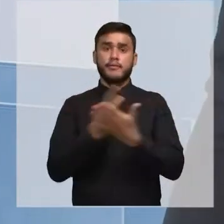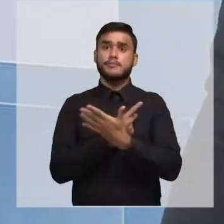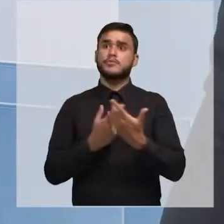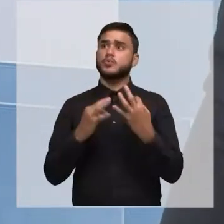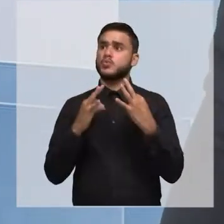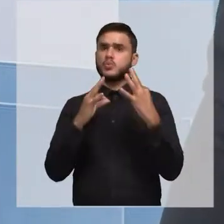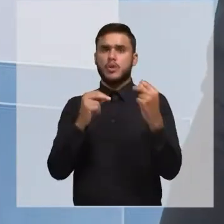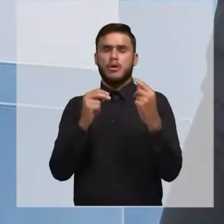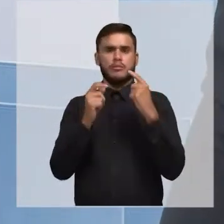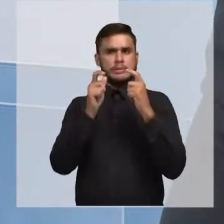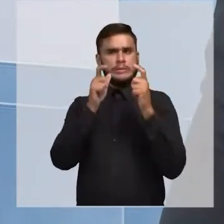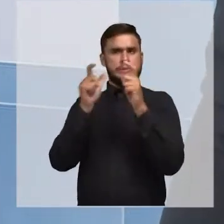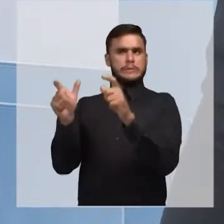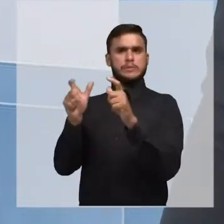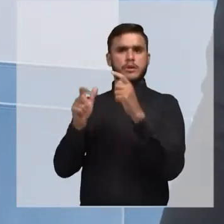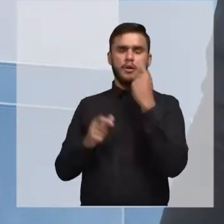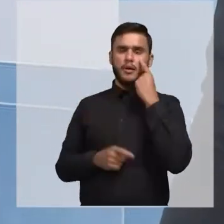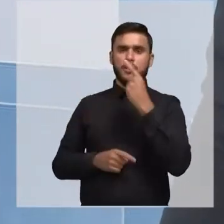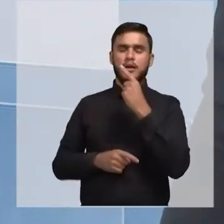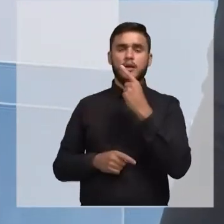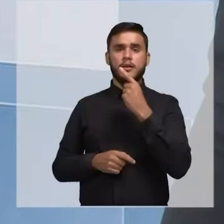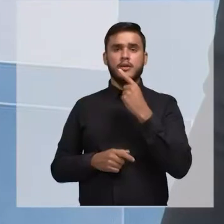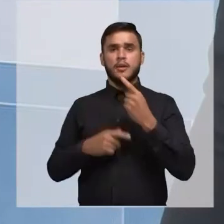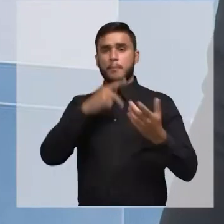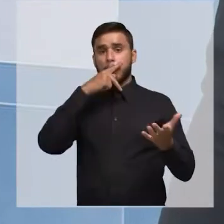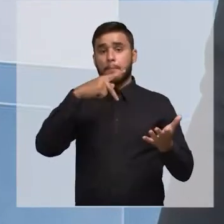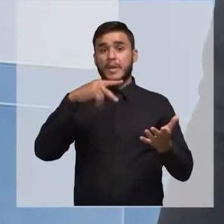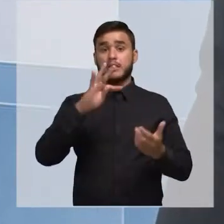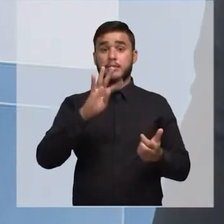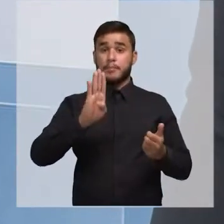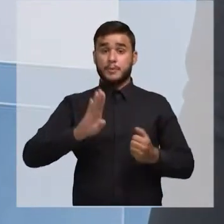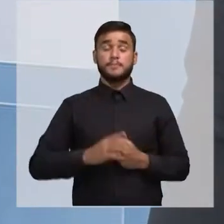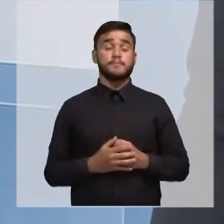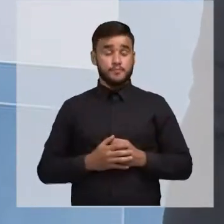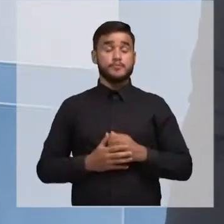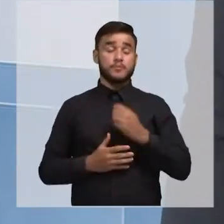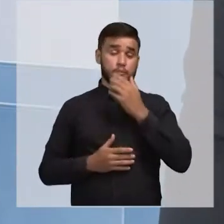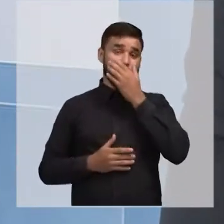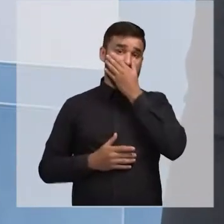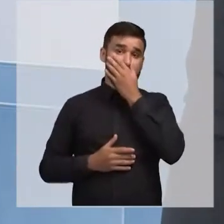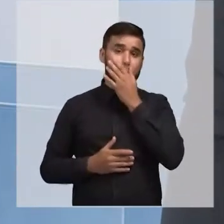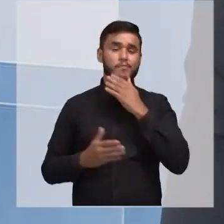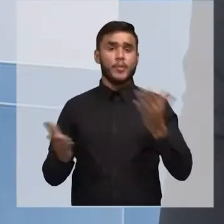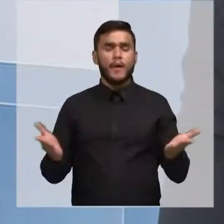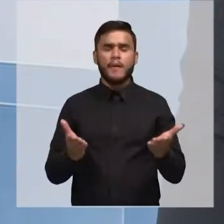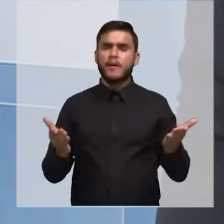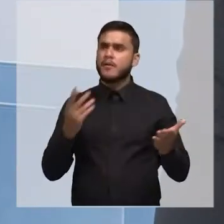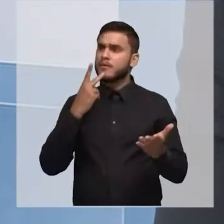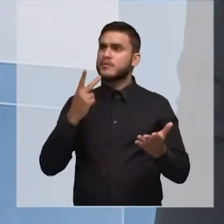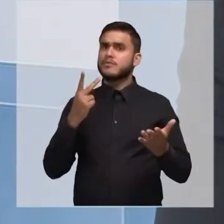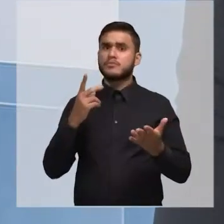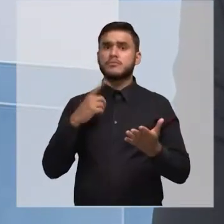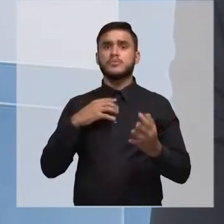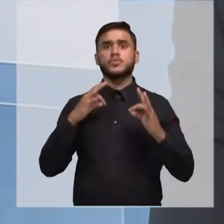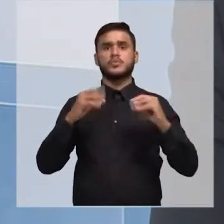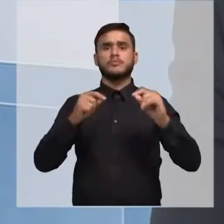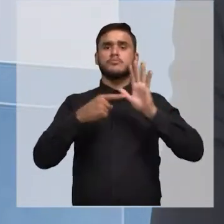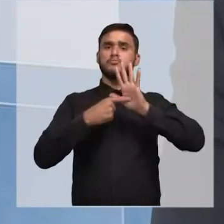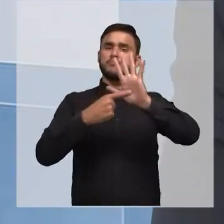né? Com a coligação com o PTB, tá certo? Okay. Ele hoje, por incrível que pareça, é o cara que tem mais tempo de TV. O PSDB tem um